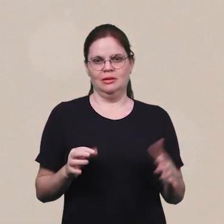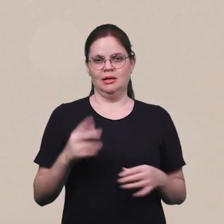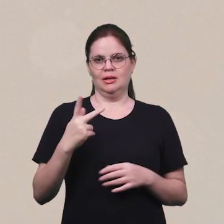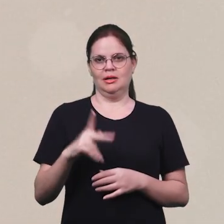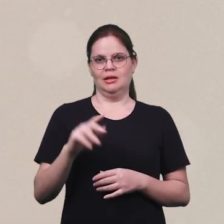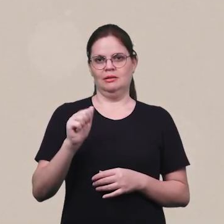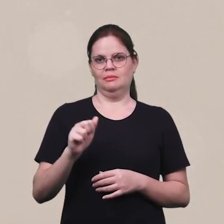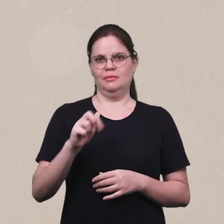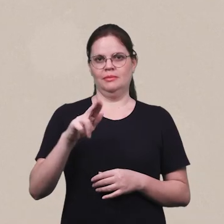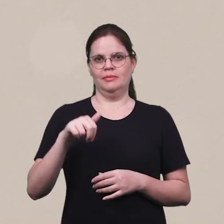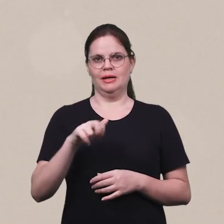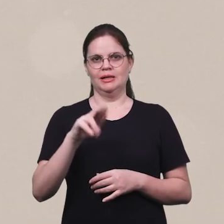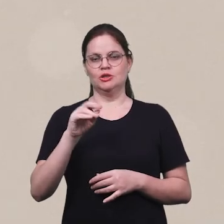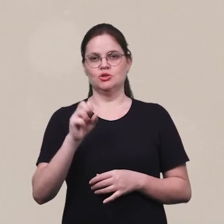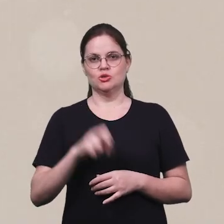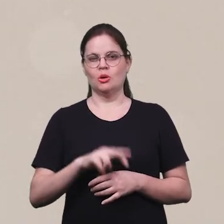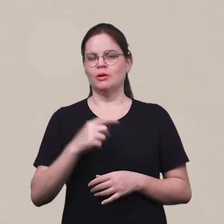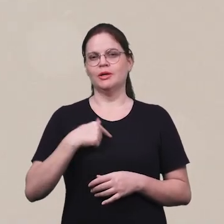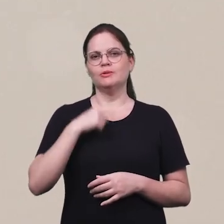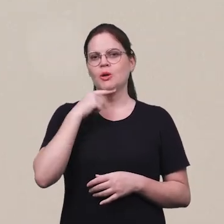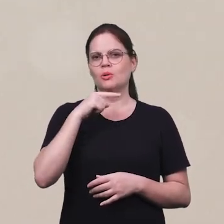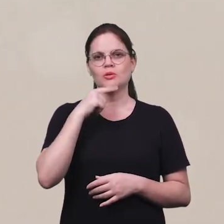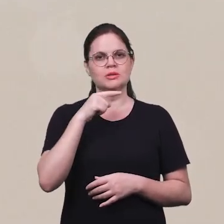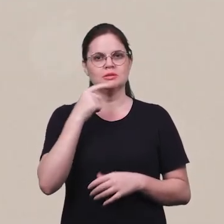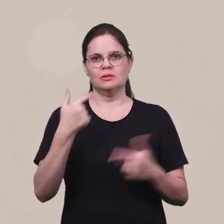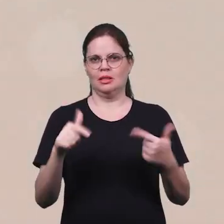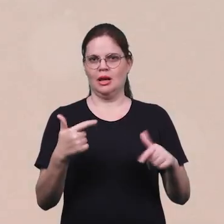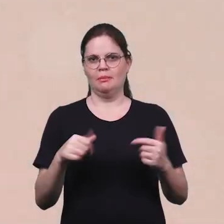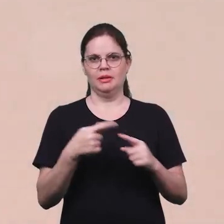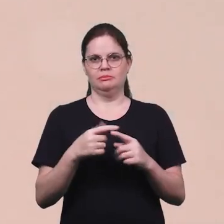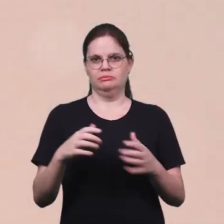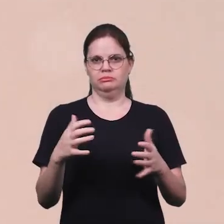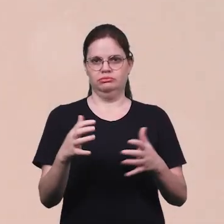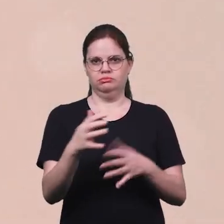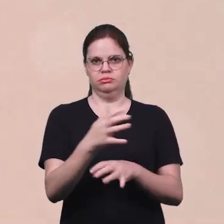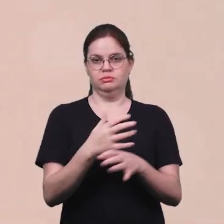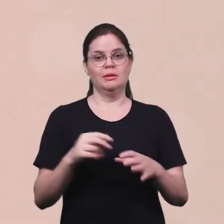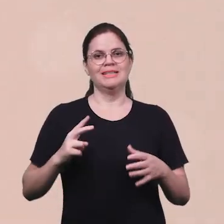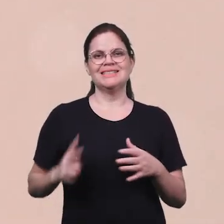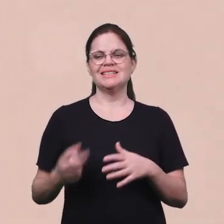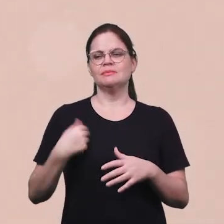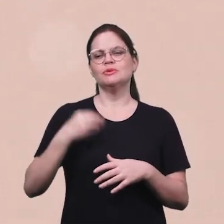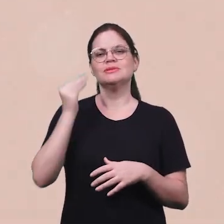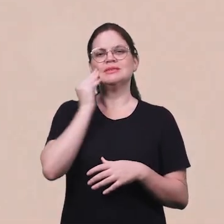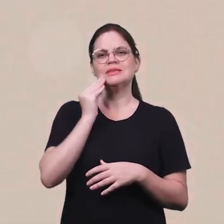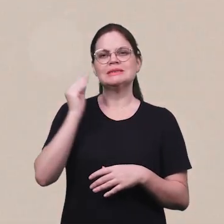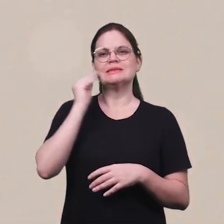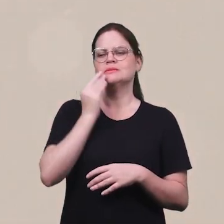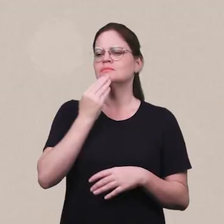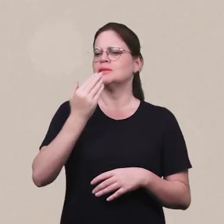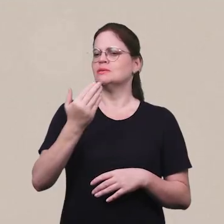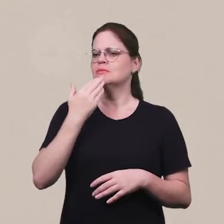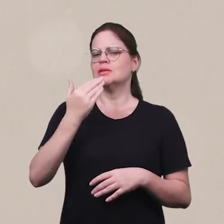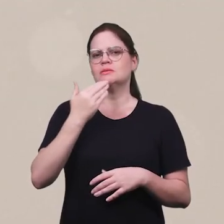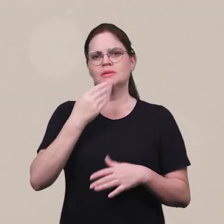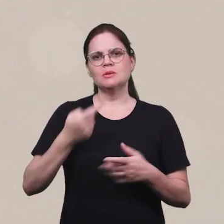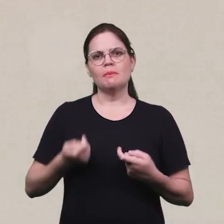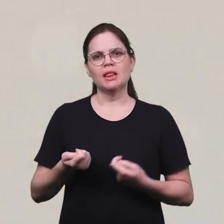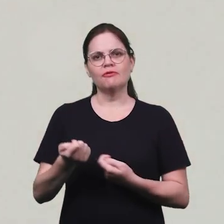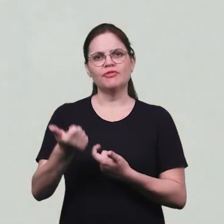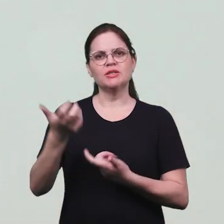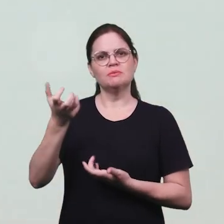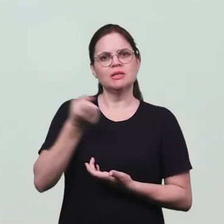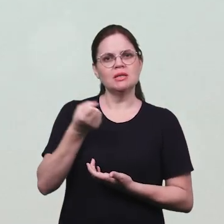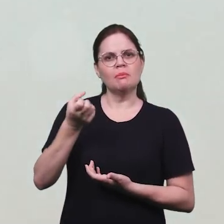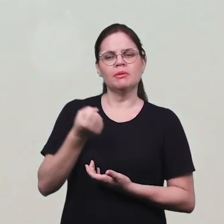já há mais de 6 anos. E tentando o benefício, todas as vezes me negavam. E eu orando ao